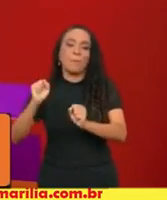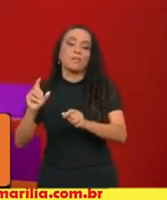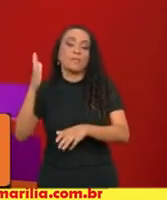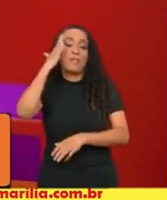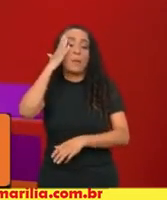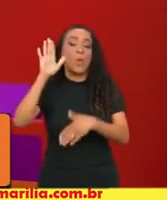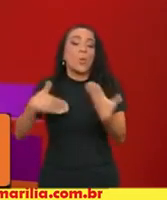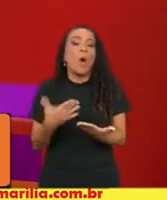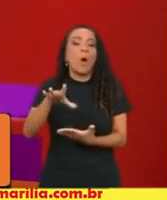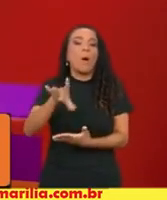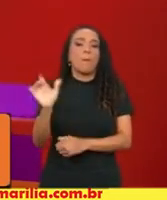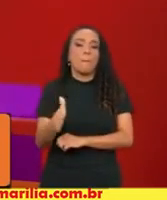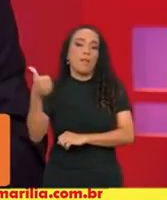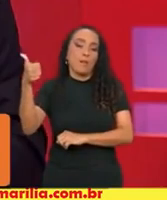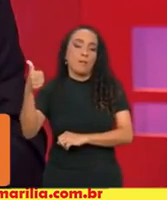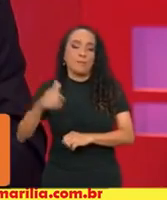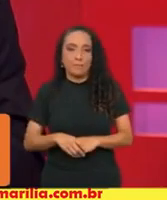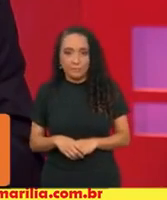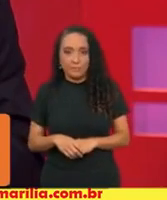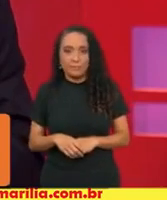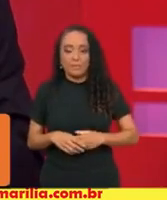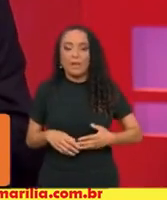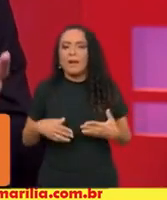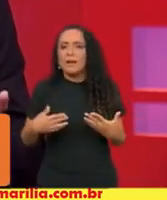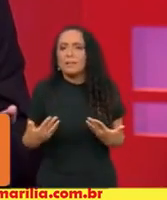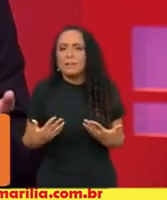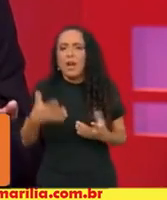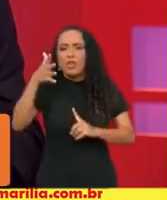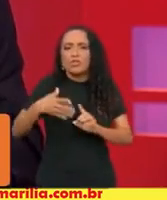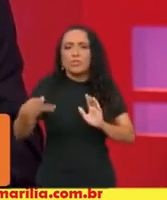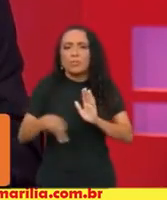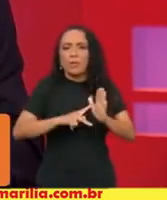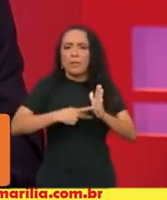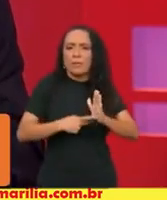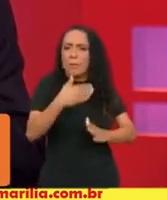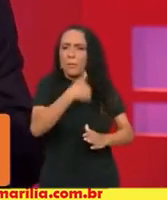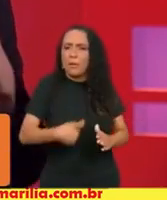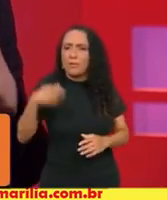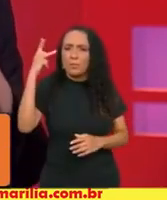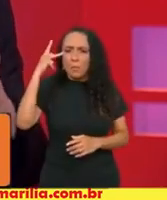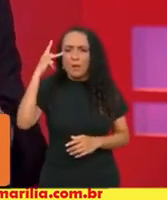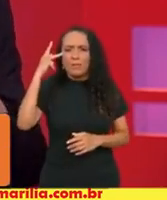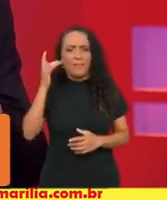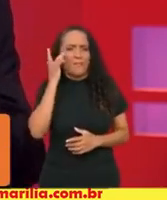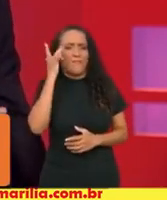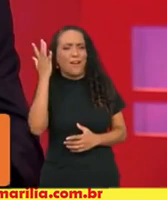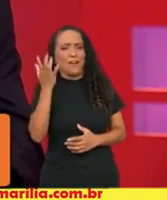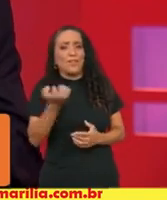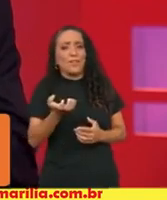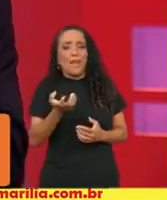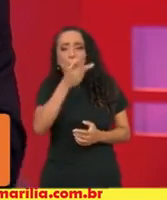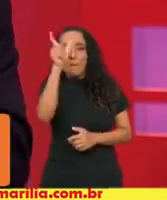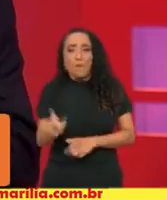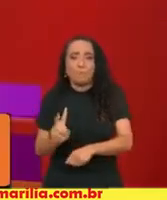melhor destino possível. Esse discurso para o Partido Republicano Paulista era água com açúcar, né? Porque era tudo que eles queriam que alguém tomasse essa